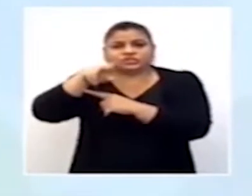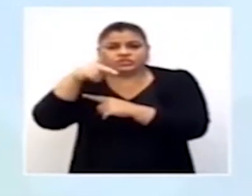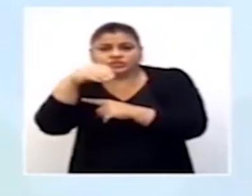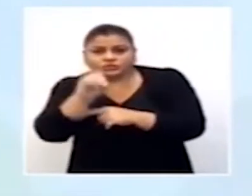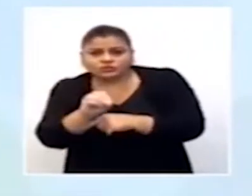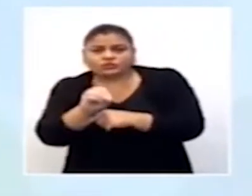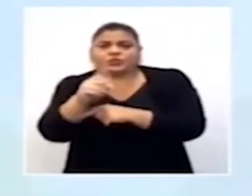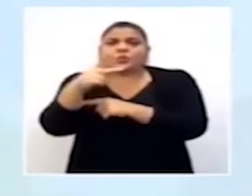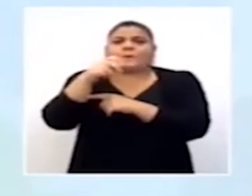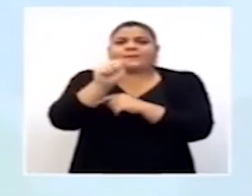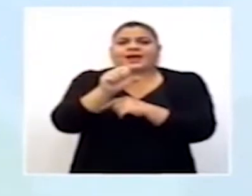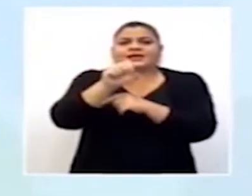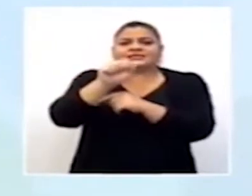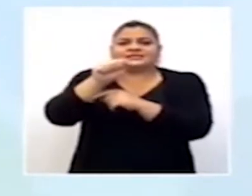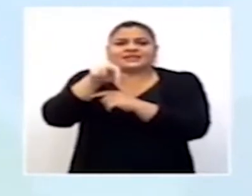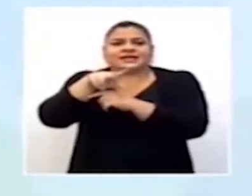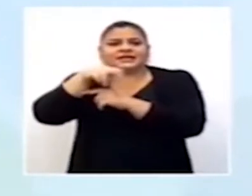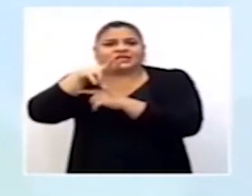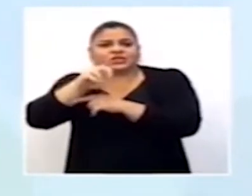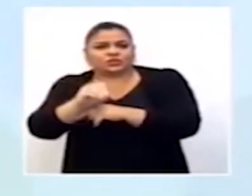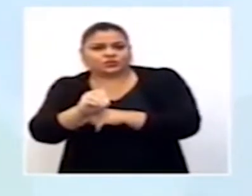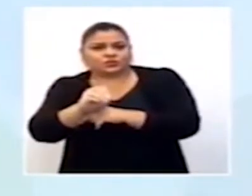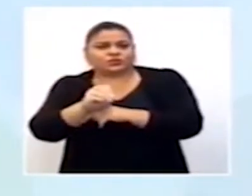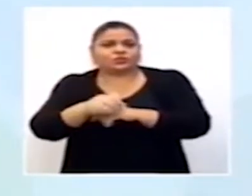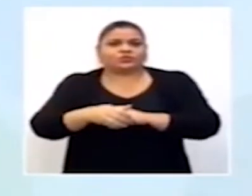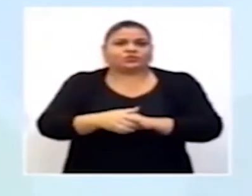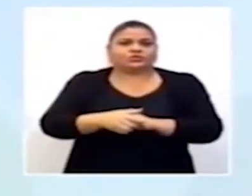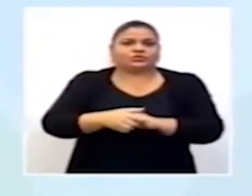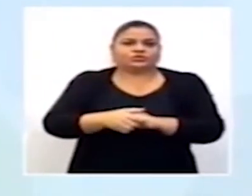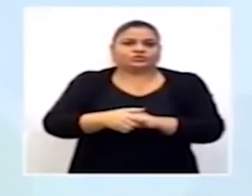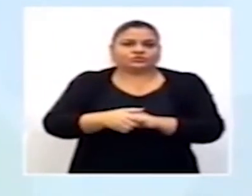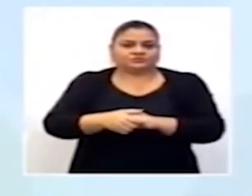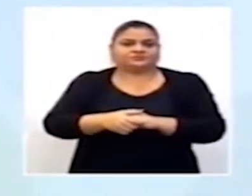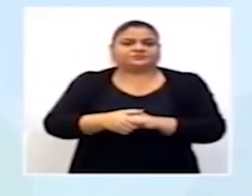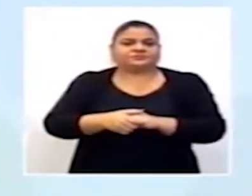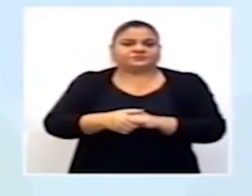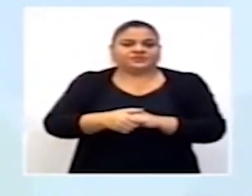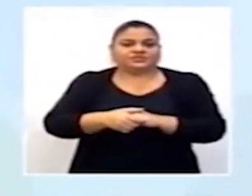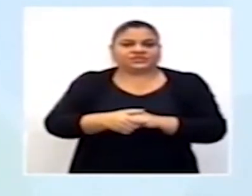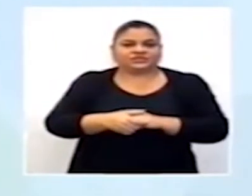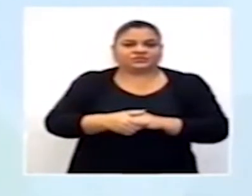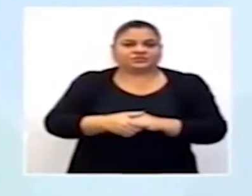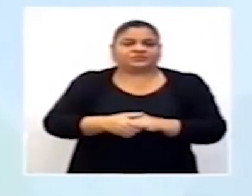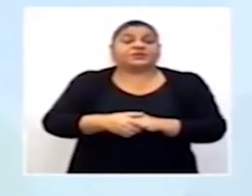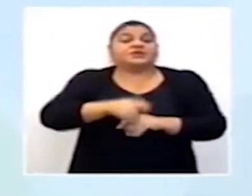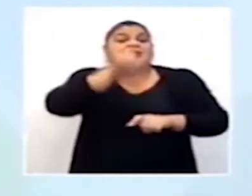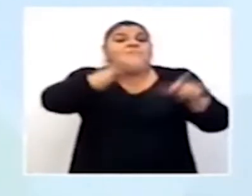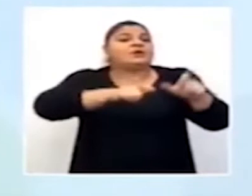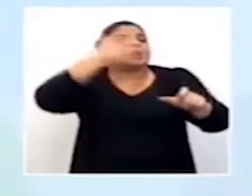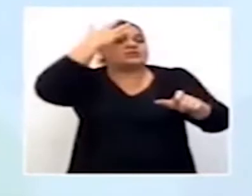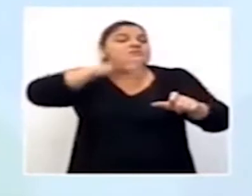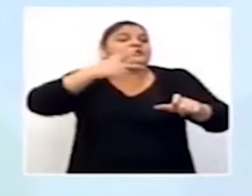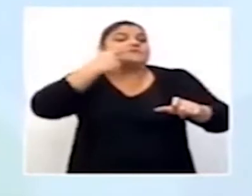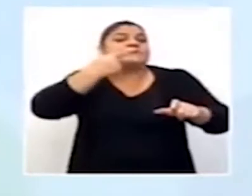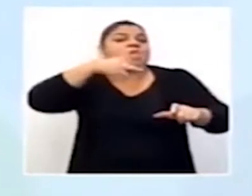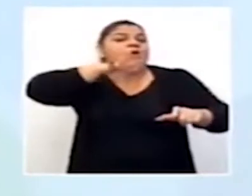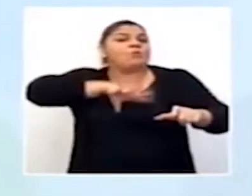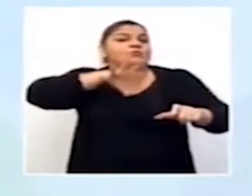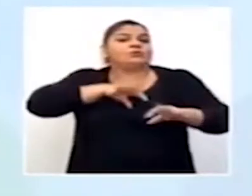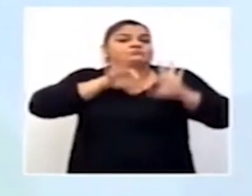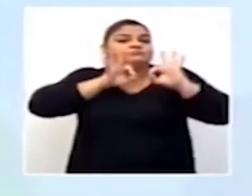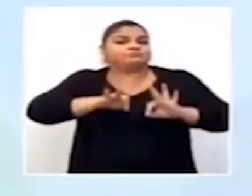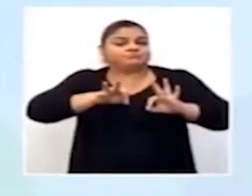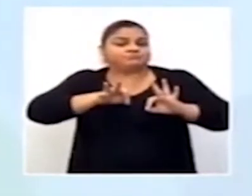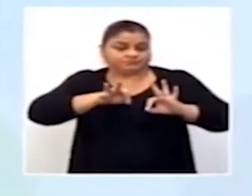letra sim a fala da garota no segundo quadrinho indica aqui a personagem não sabe falar a língua portuguesa